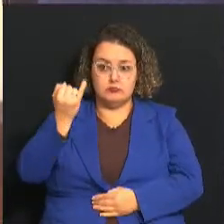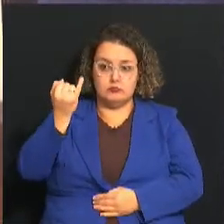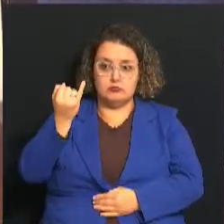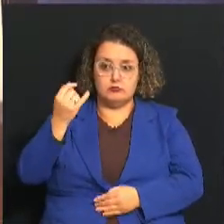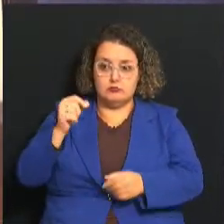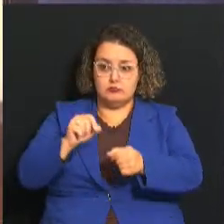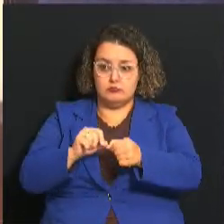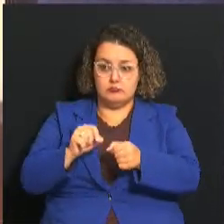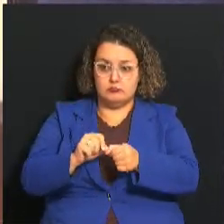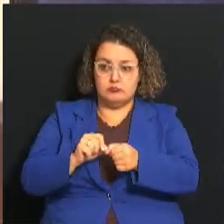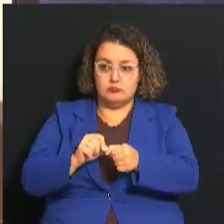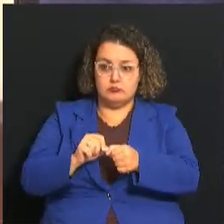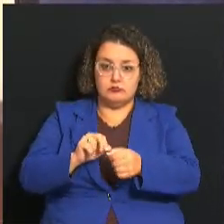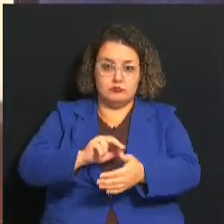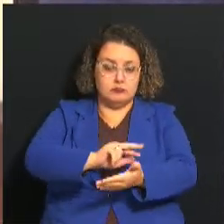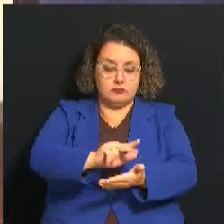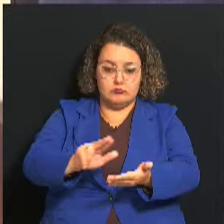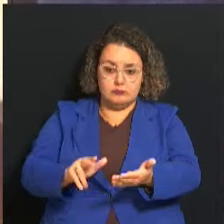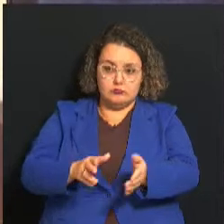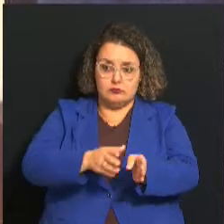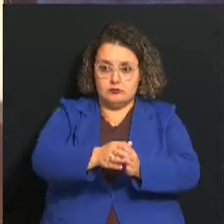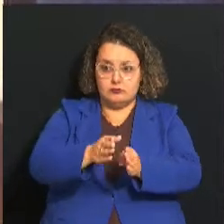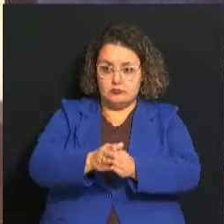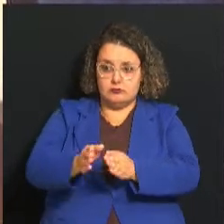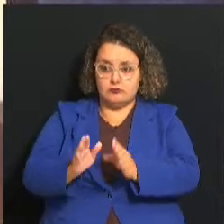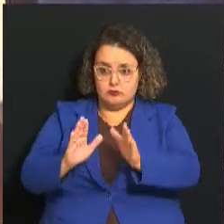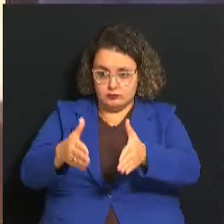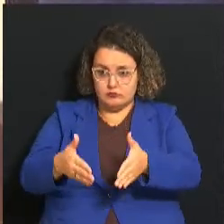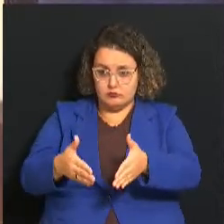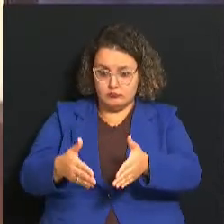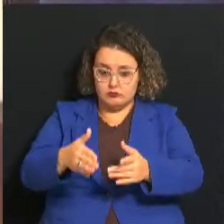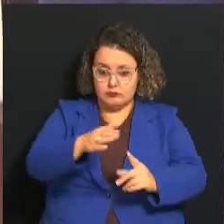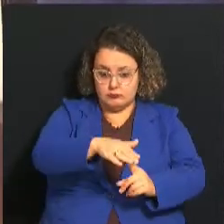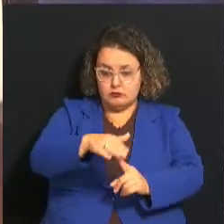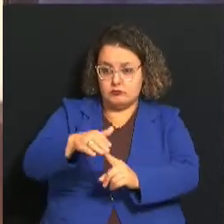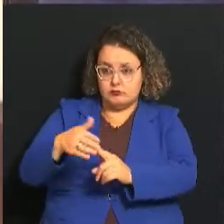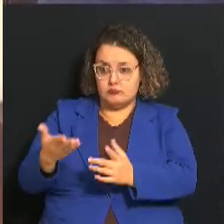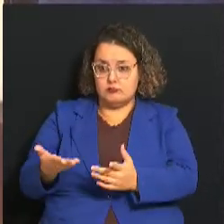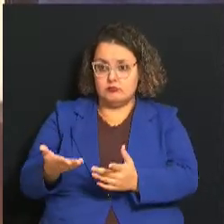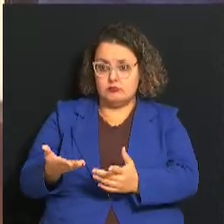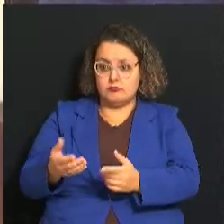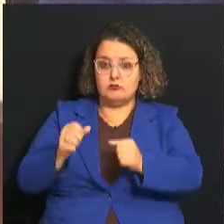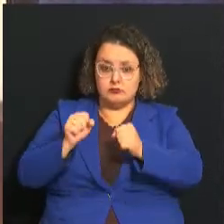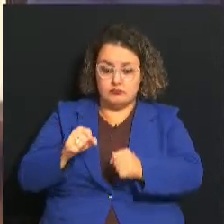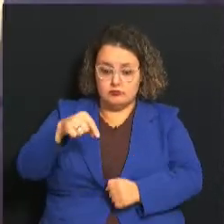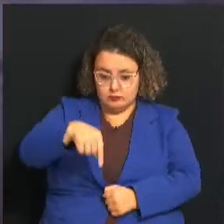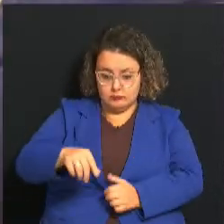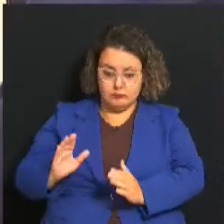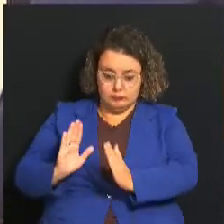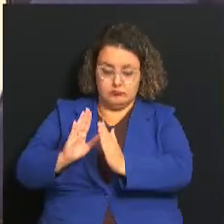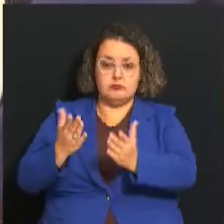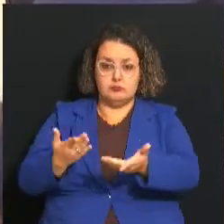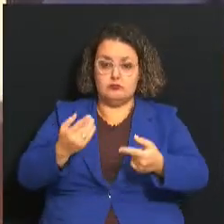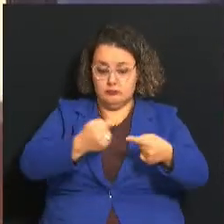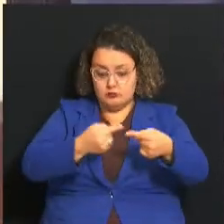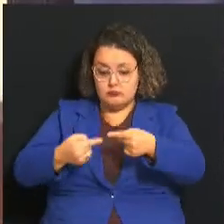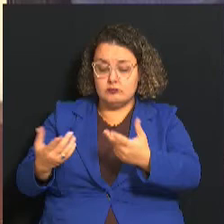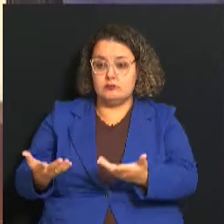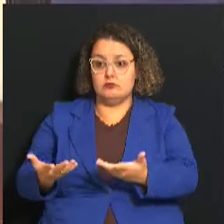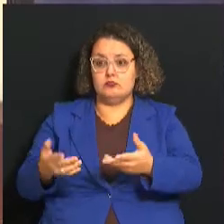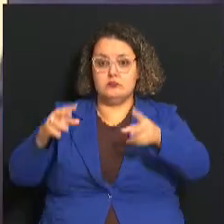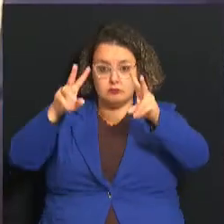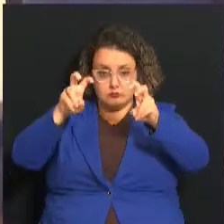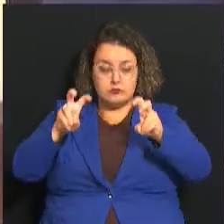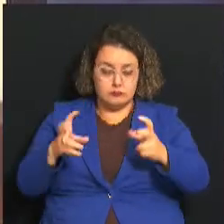feitas nos diversos conselhos, mas de modo particular no Conselho de Meio Ambiente, pode vir para frente, trazer o tema a